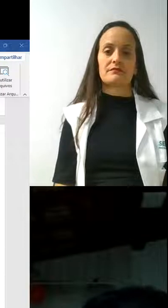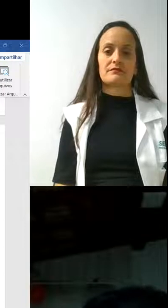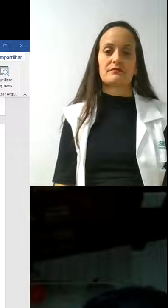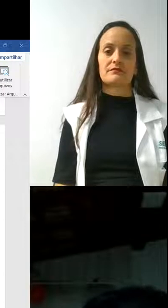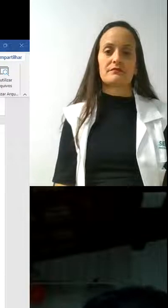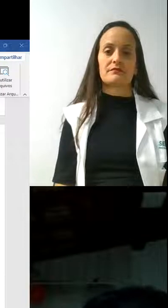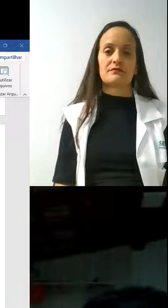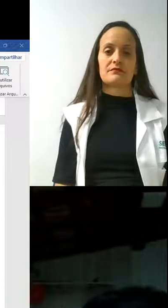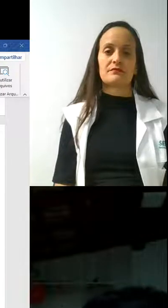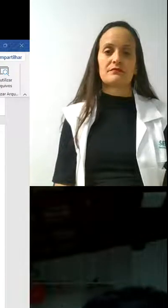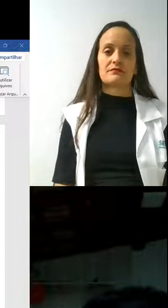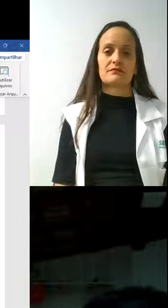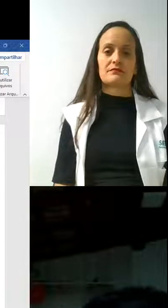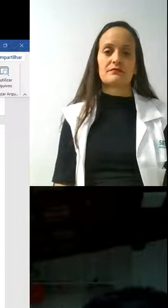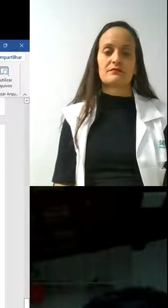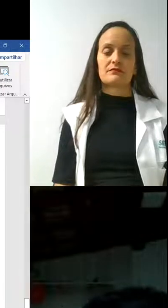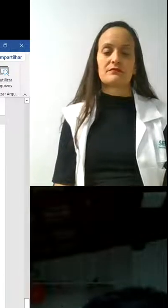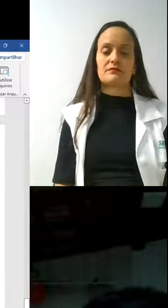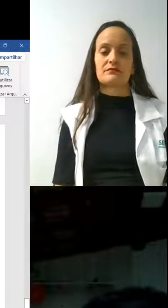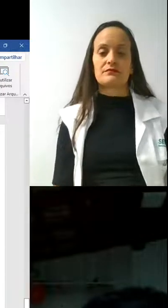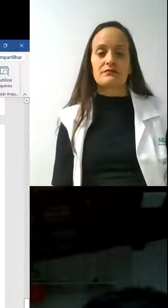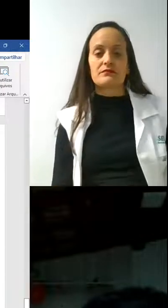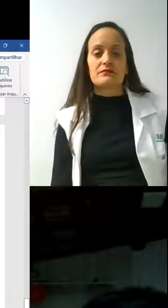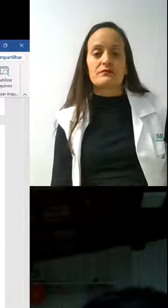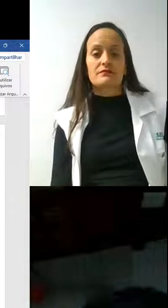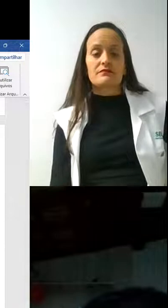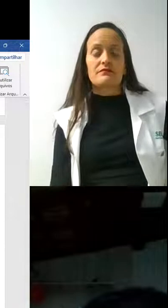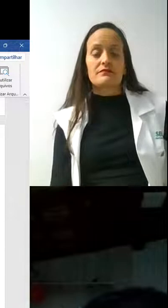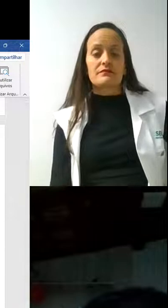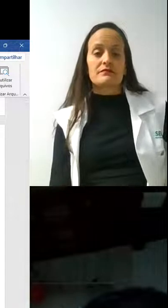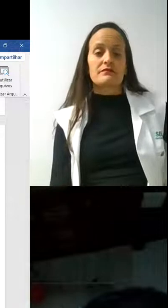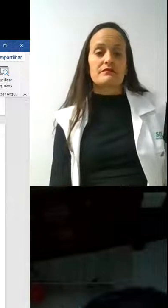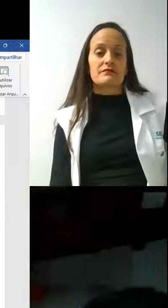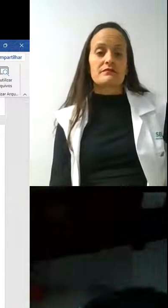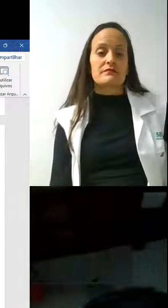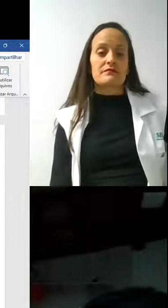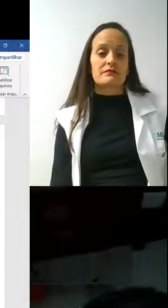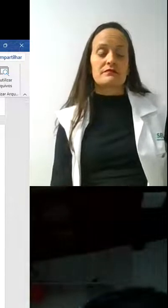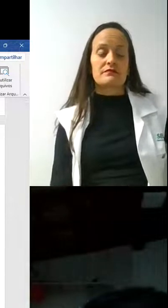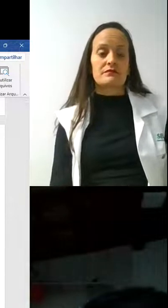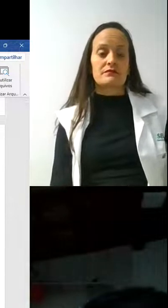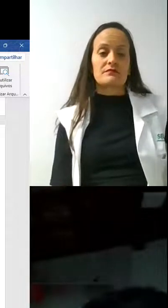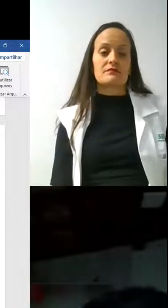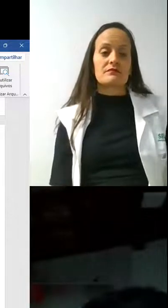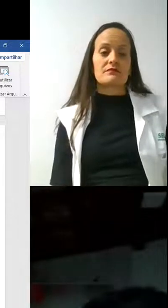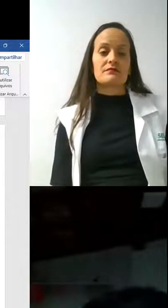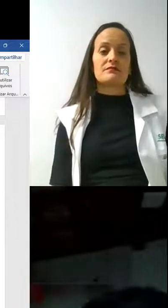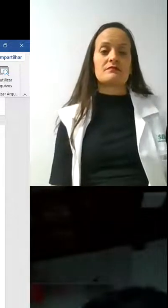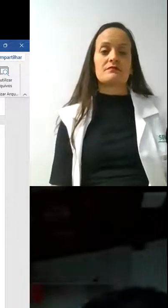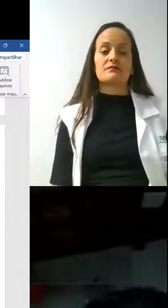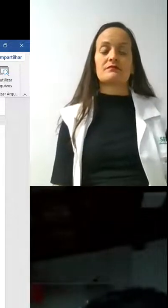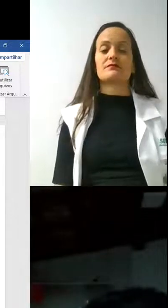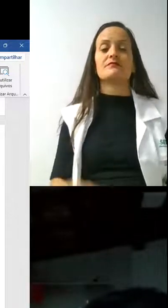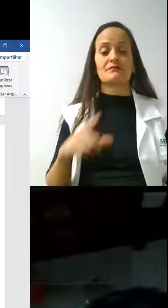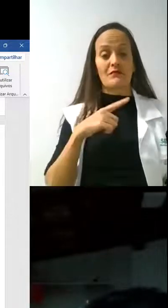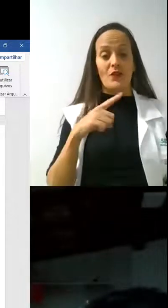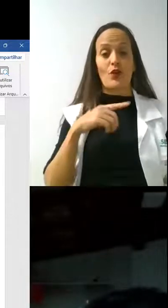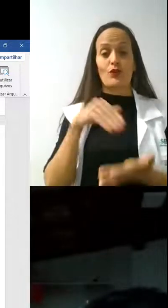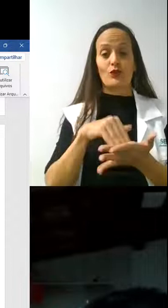Ó, deu certo. E a última ficou quanto? Essa aqui tem mais zero, né? Então é complicado, mas vai